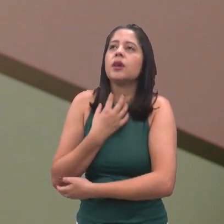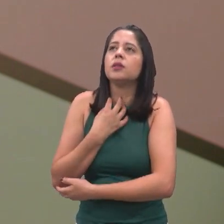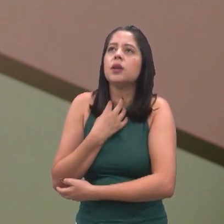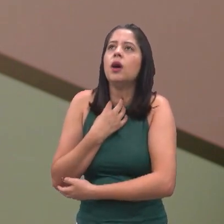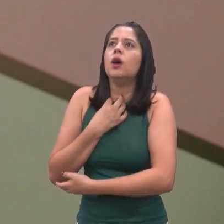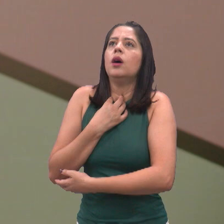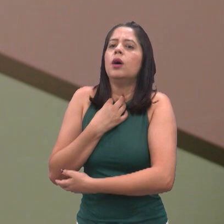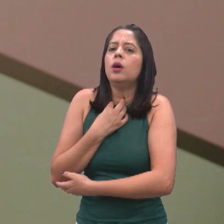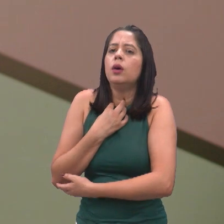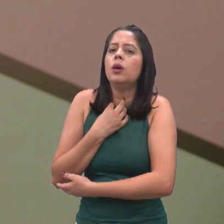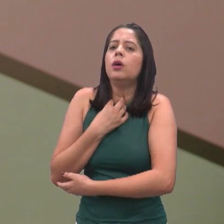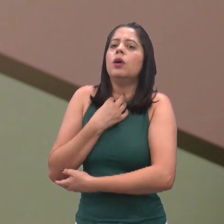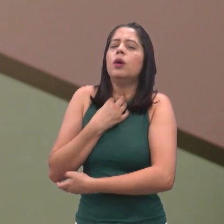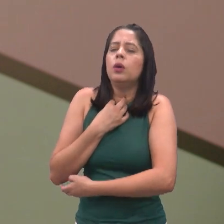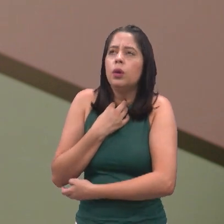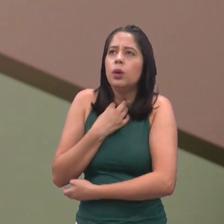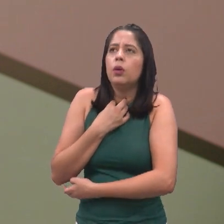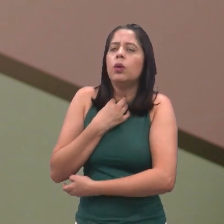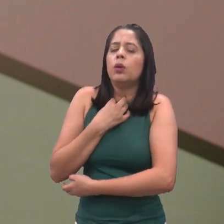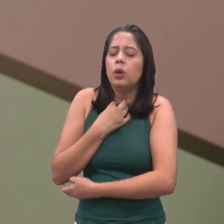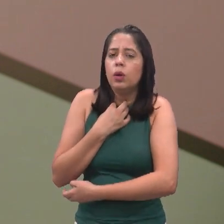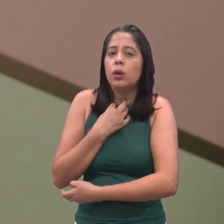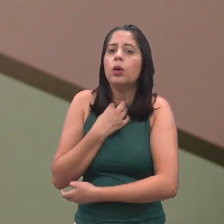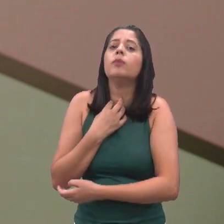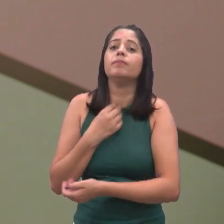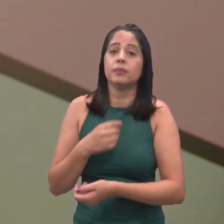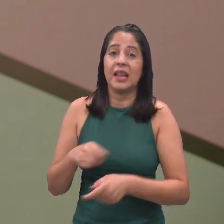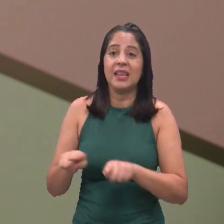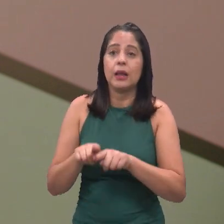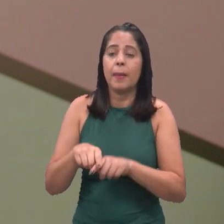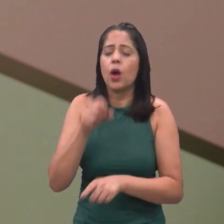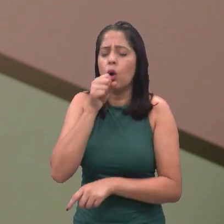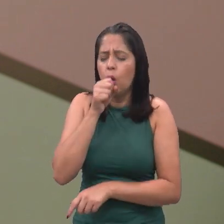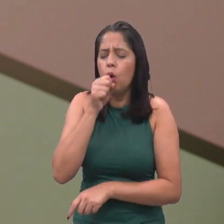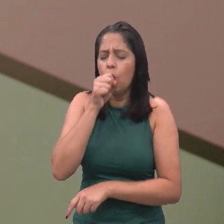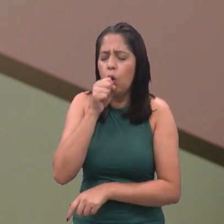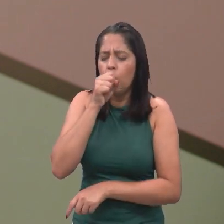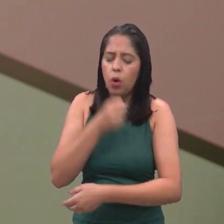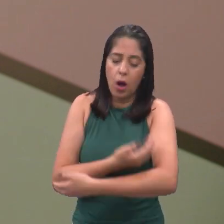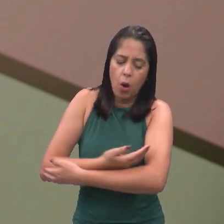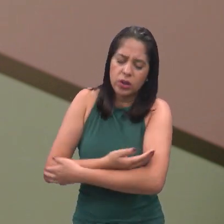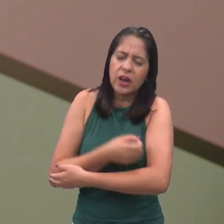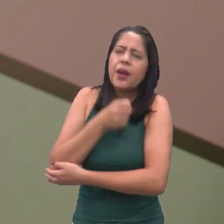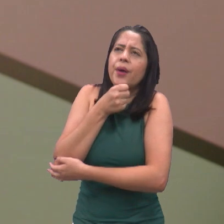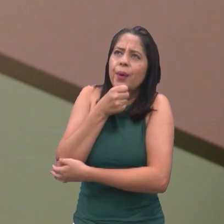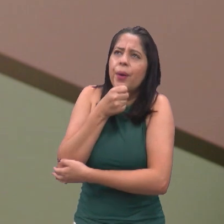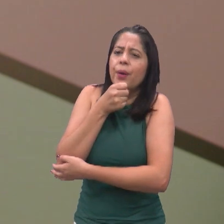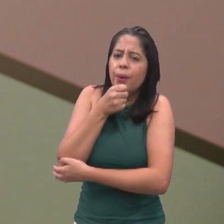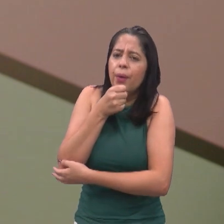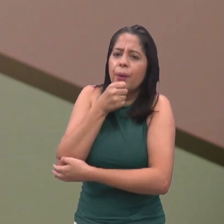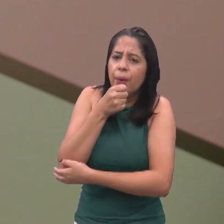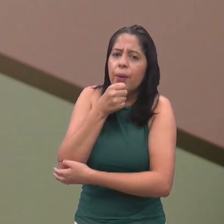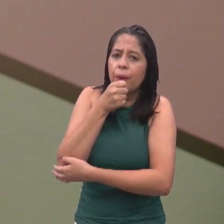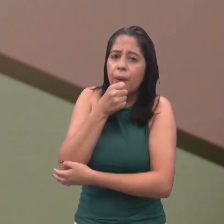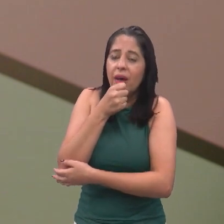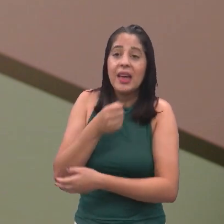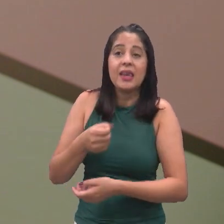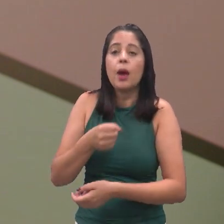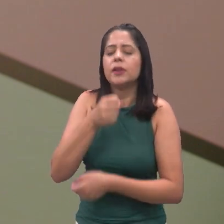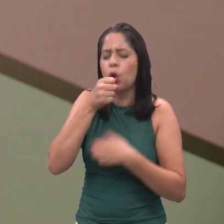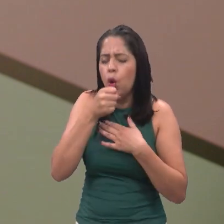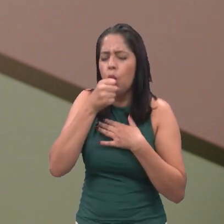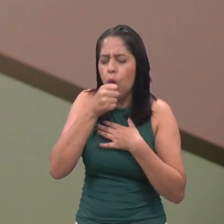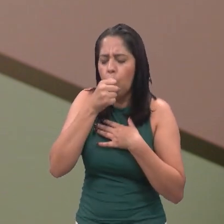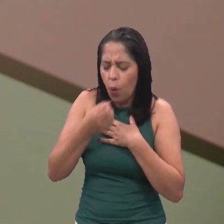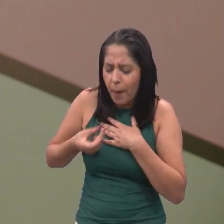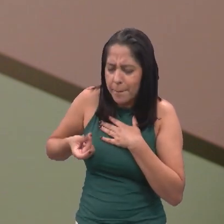mais forte, com uma intensidade mais forte, e a tosse, muita tosse. Então, é aquela tosse que não para. A gente chama